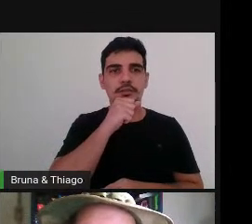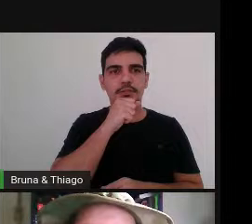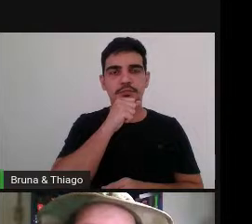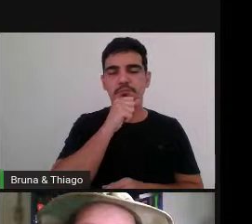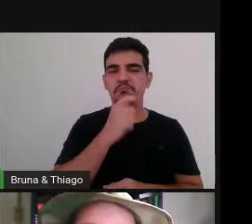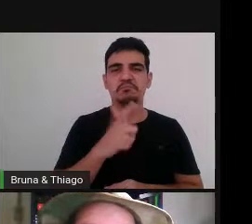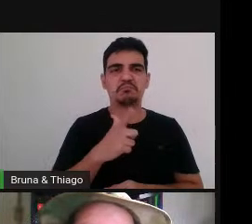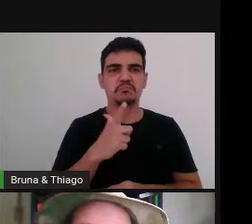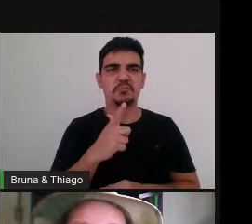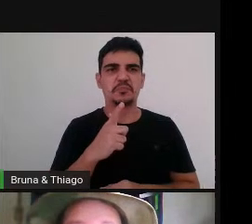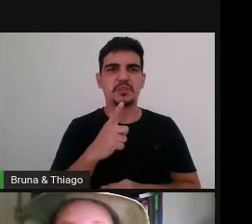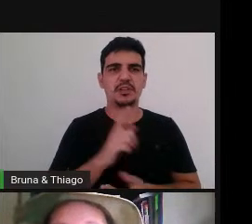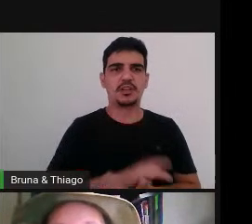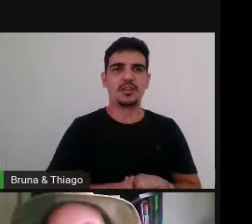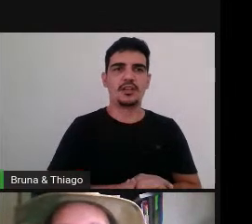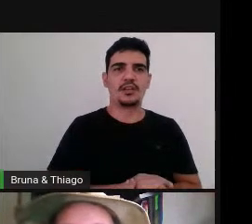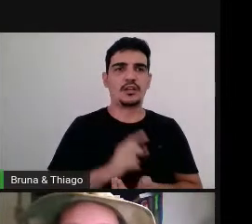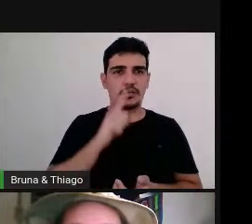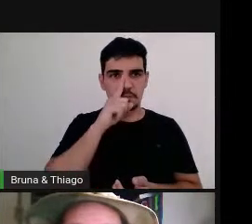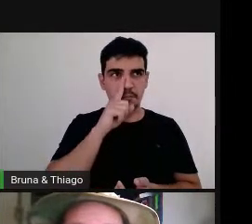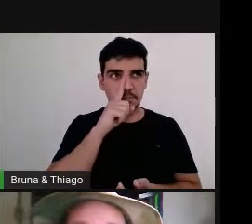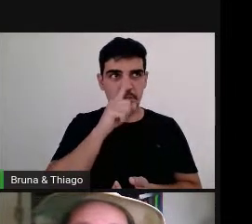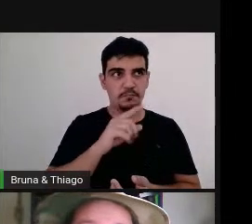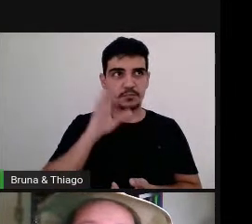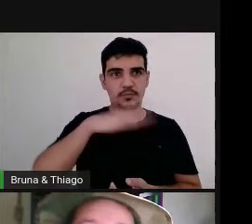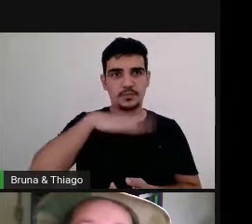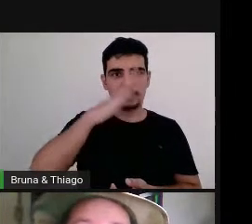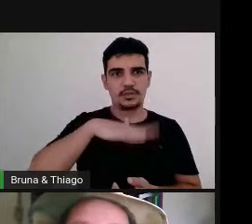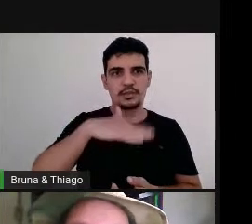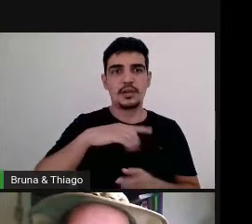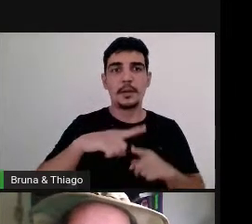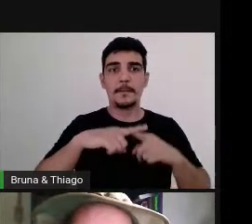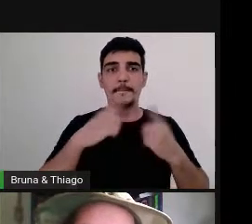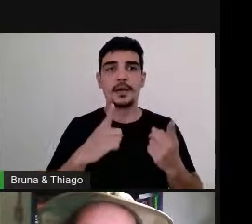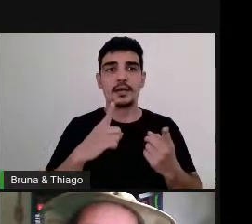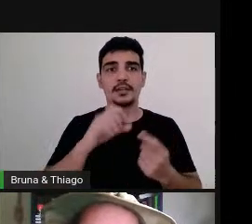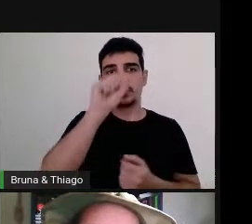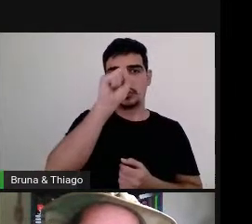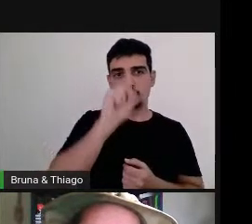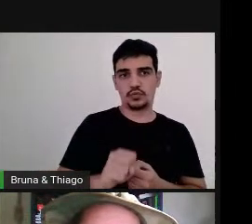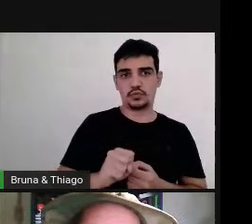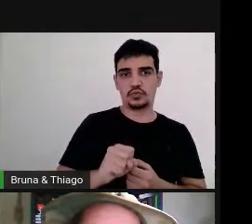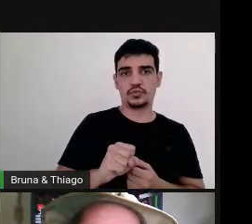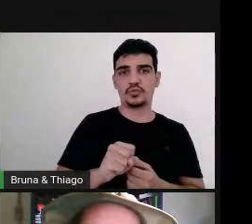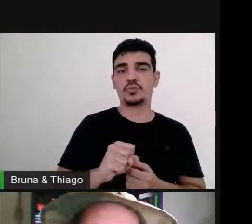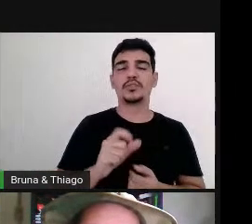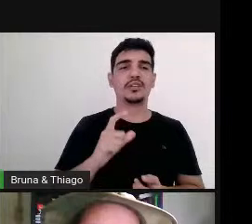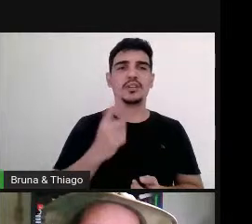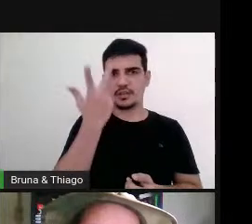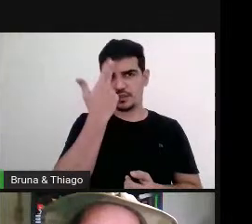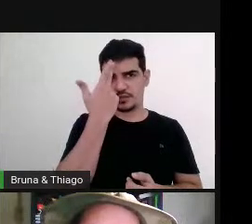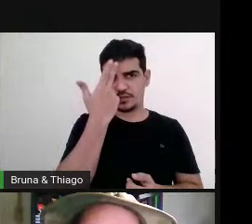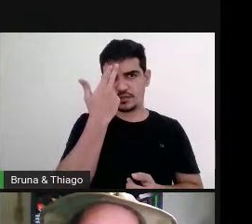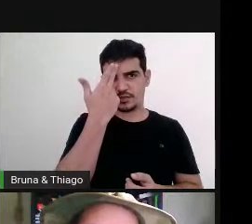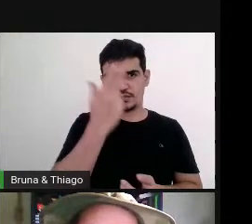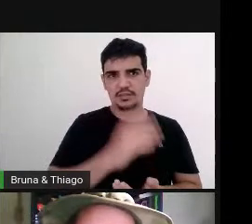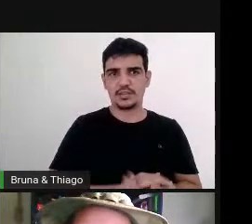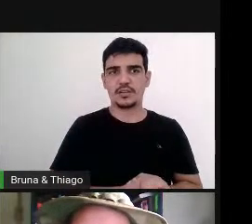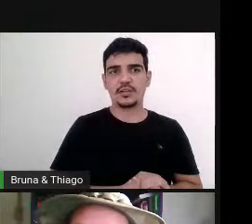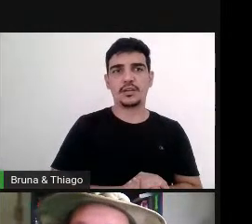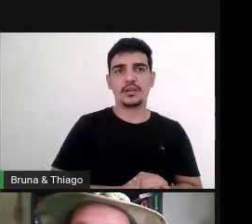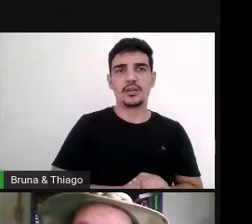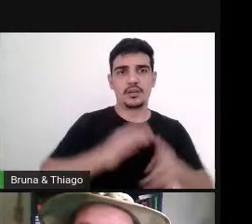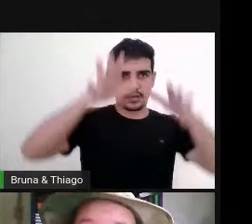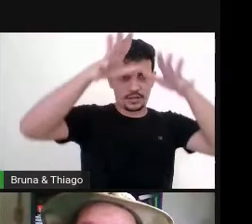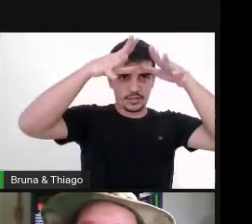Vilhena, né, que é o sul do estado de Rondônia, porque lá tem muitos apicultores que trabalham com mel. Aqui em Rio Branco também tem vários acidentes com